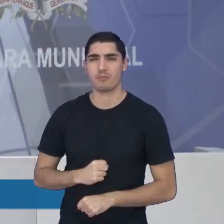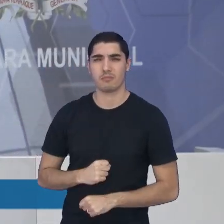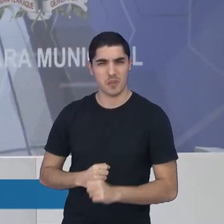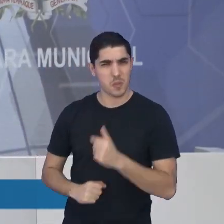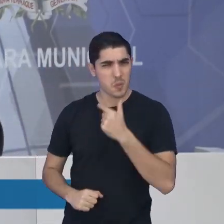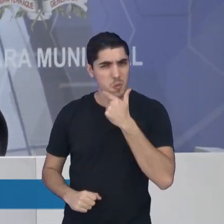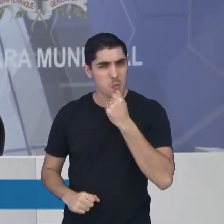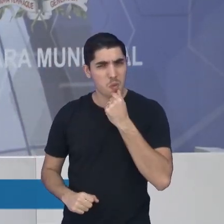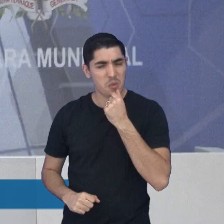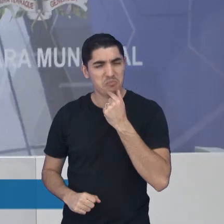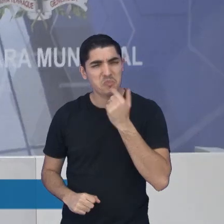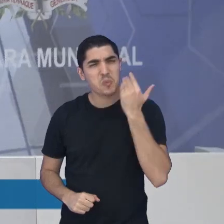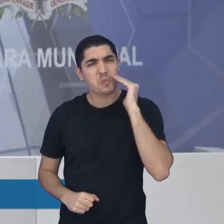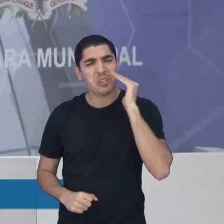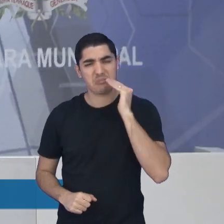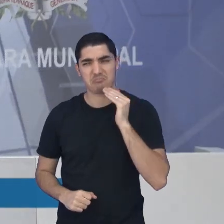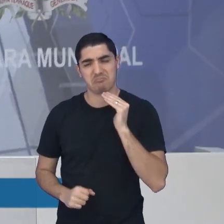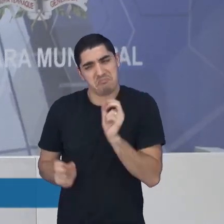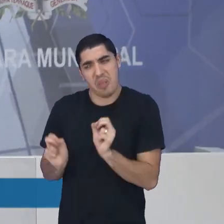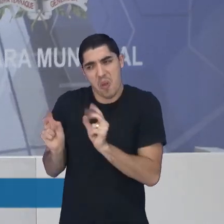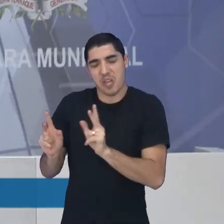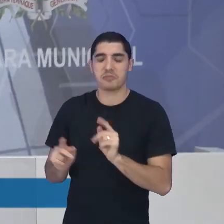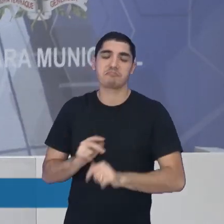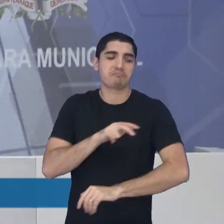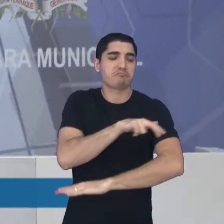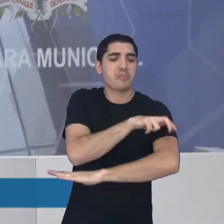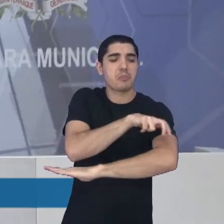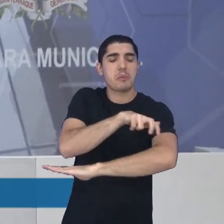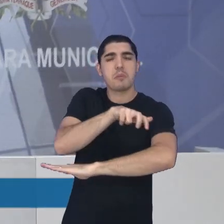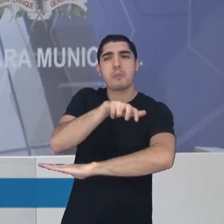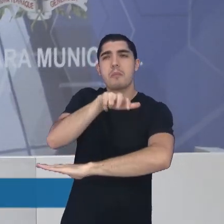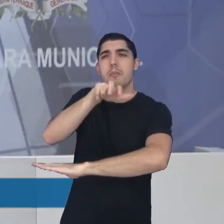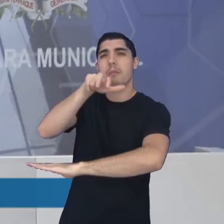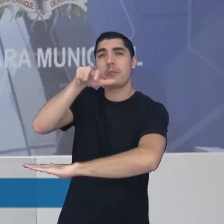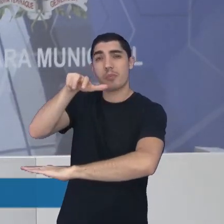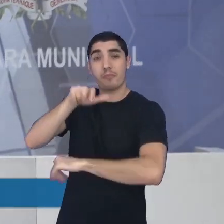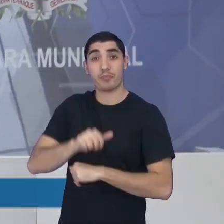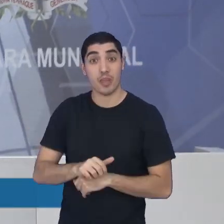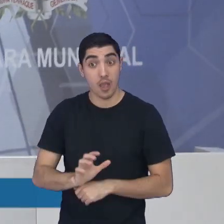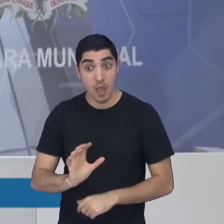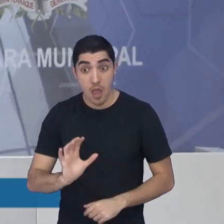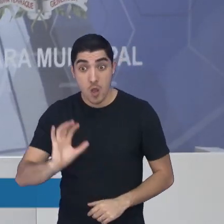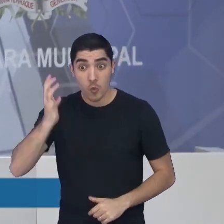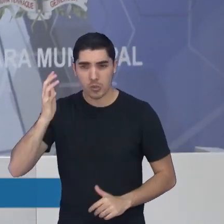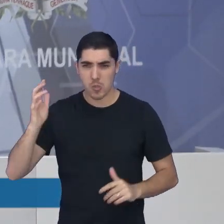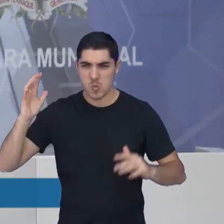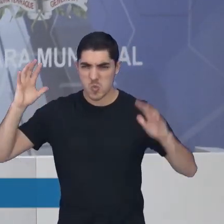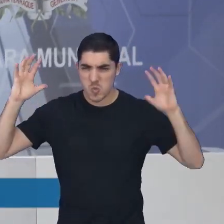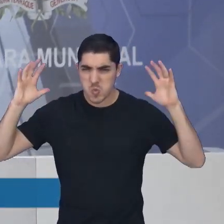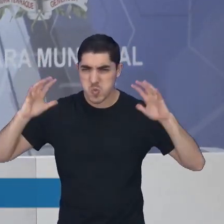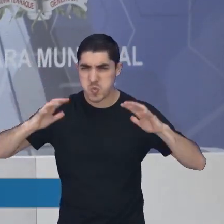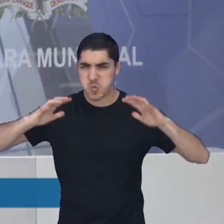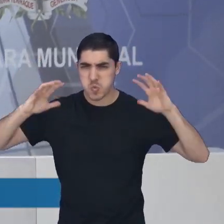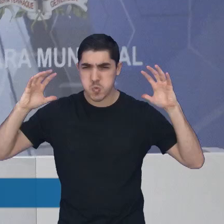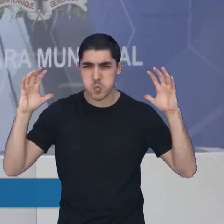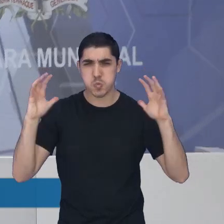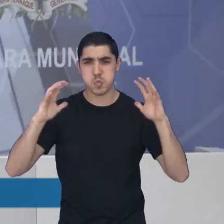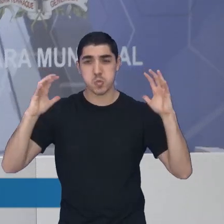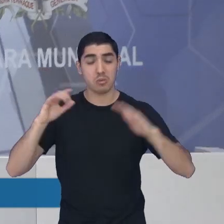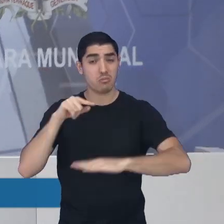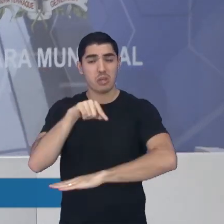muita coisa, subiu e ficou lá. Veio uma grande tempestade, mas o jovem não sentiu Deus.